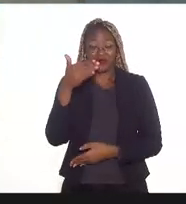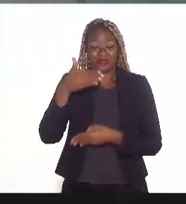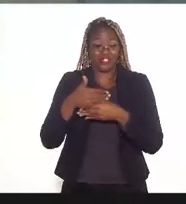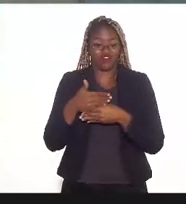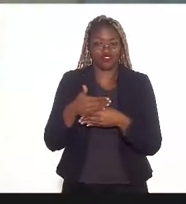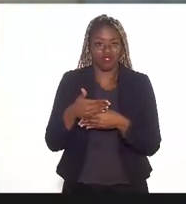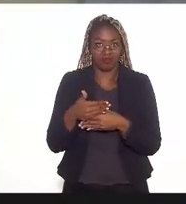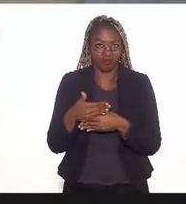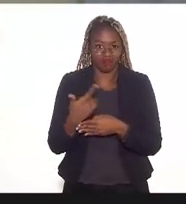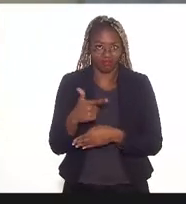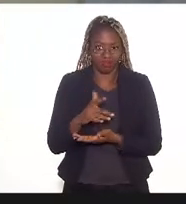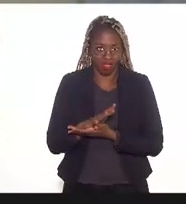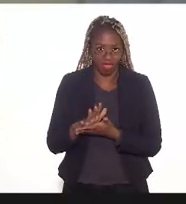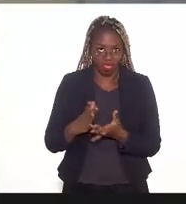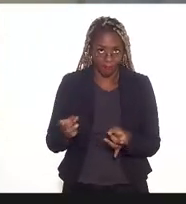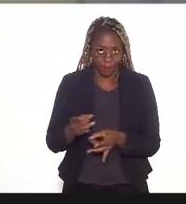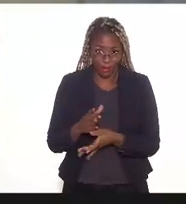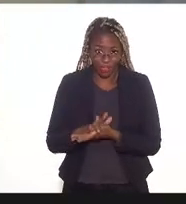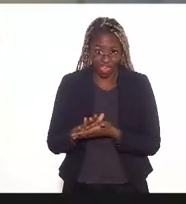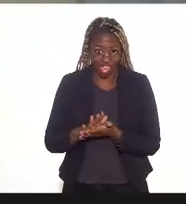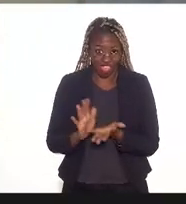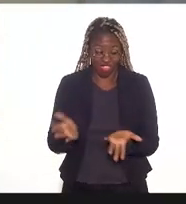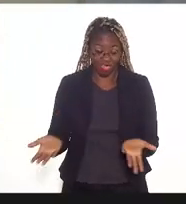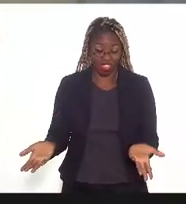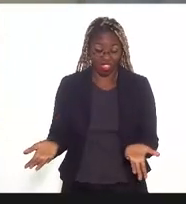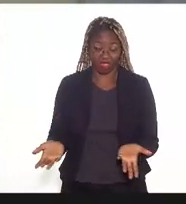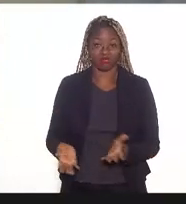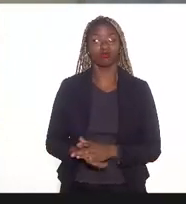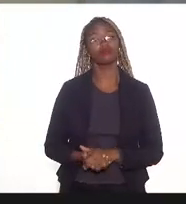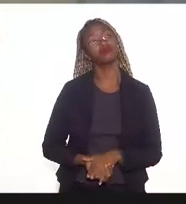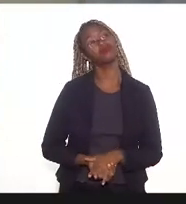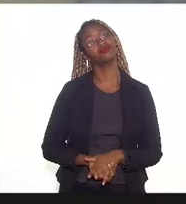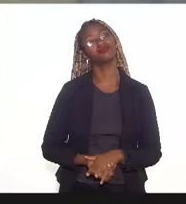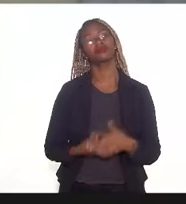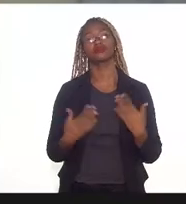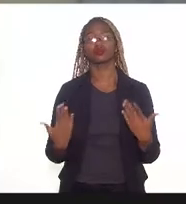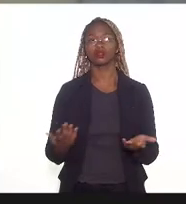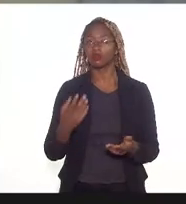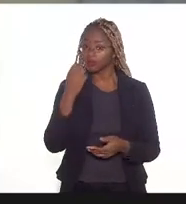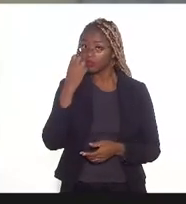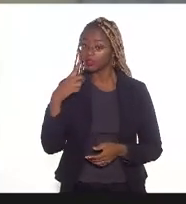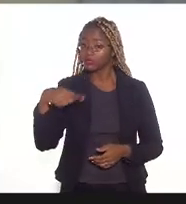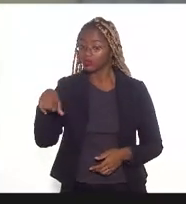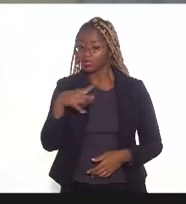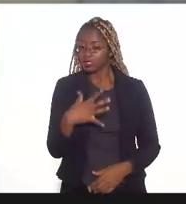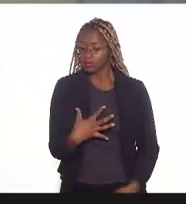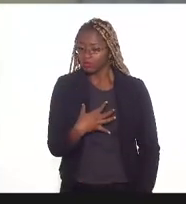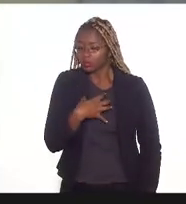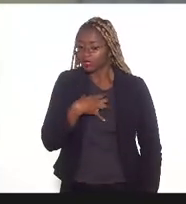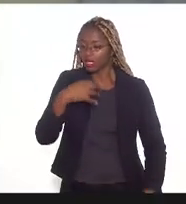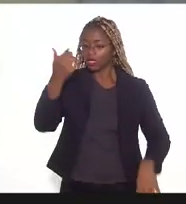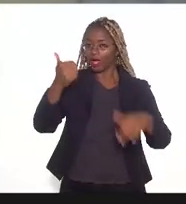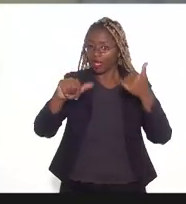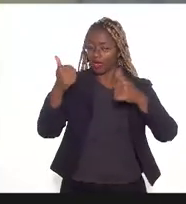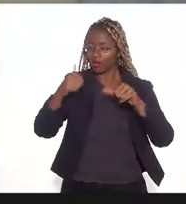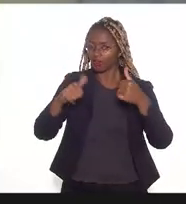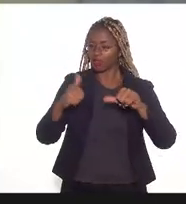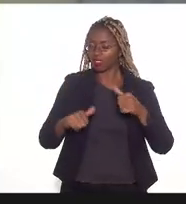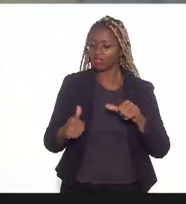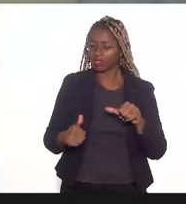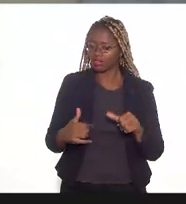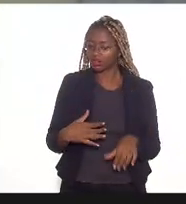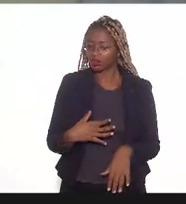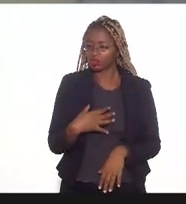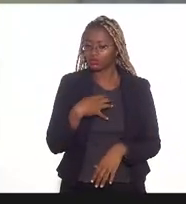nada kit. Então, saber se vocês vão ter essa sensibilidade na análise, né, e mesmo